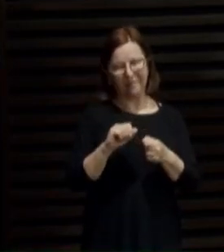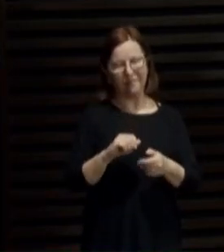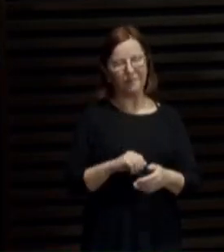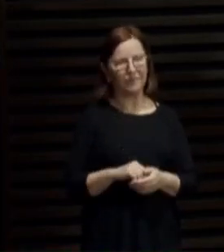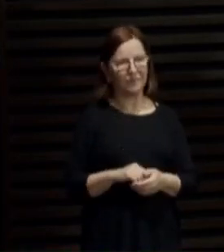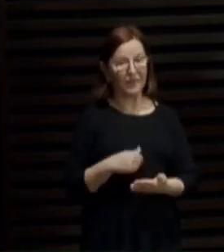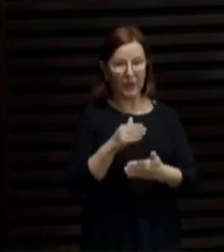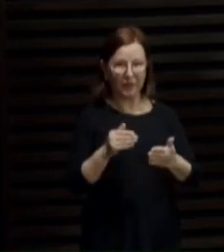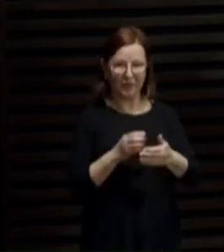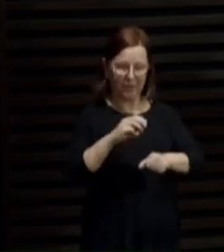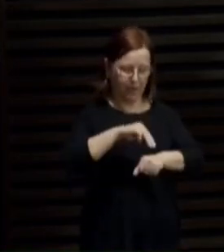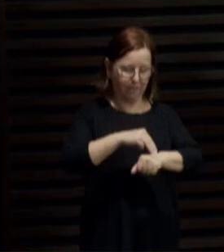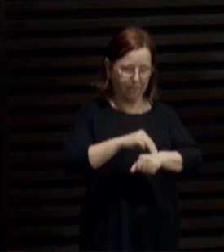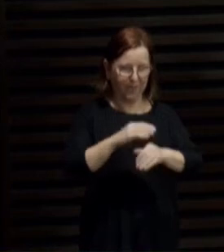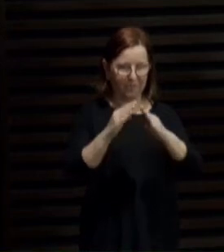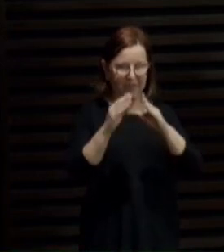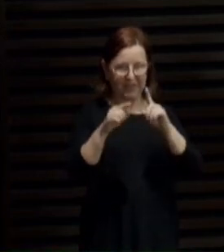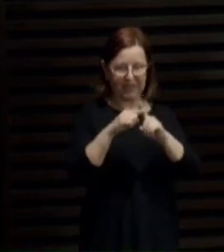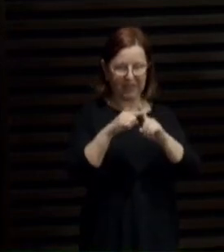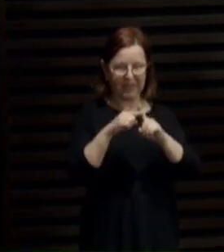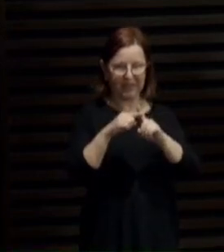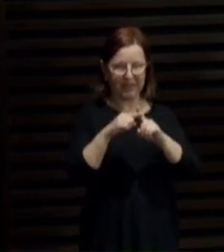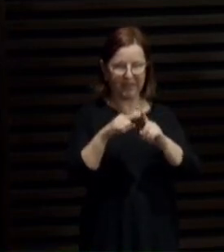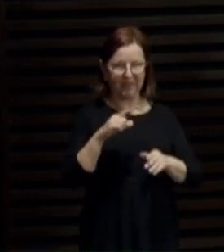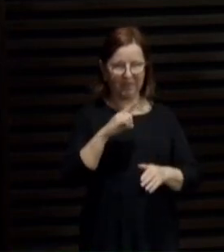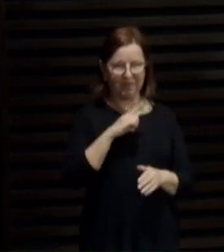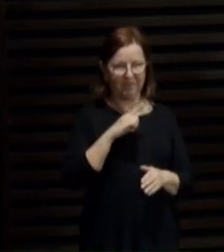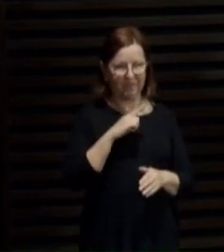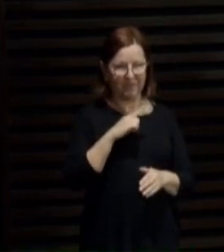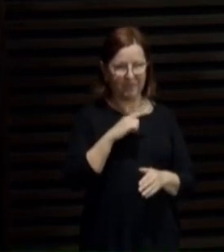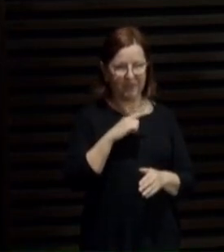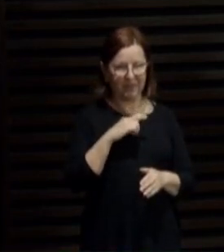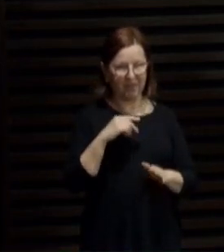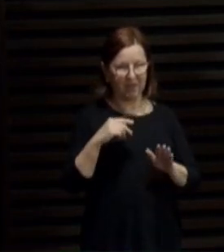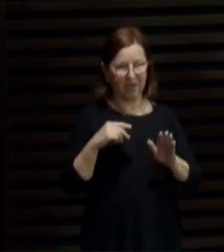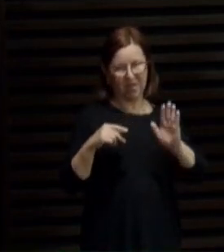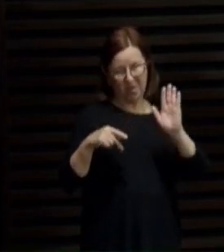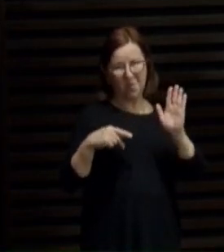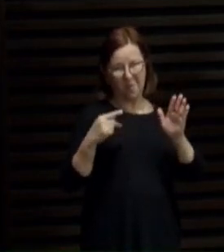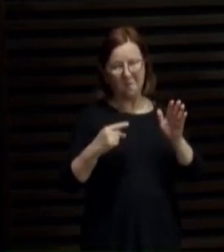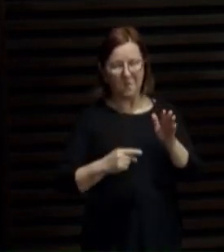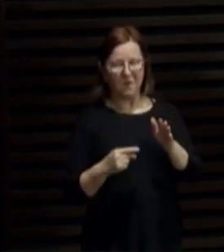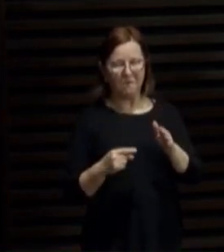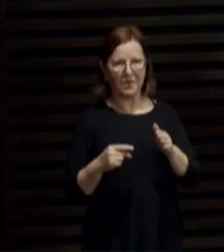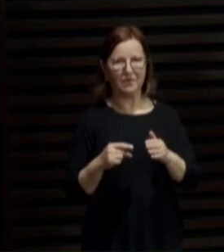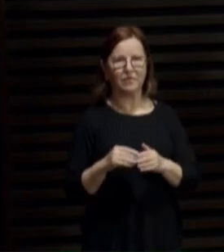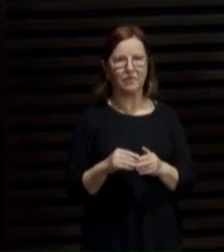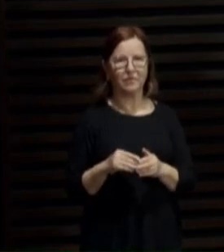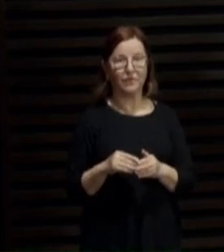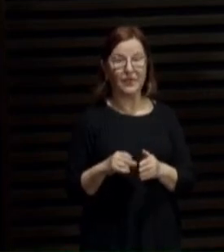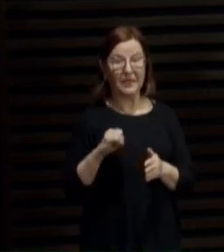Todo membro da igreja local tem compromissos com a sua igreja. E em casos de